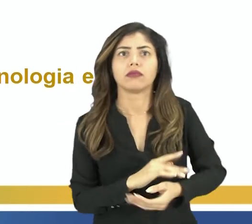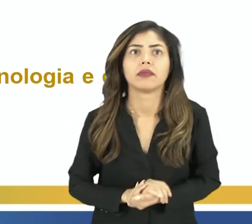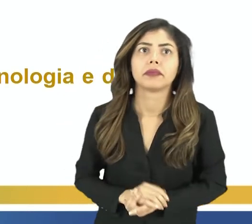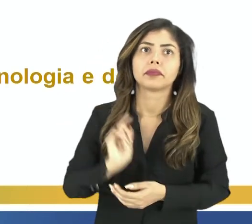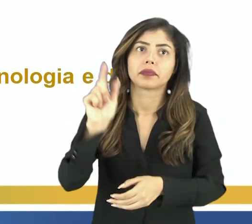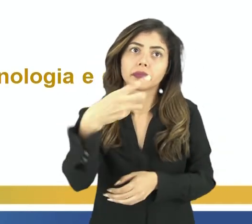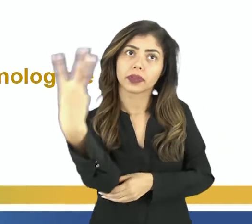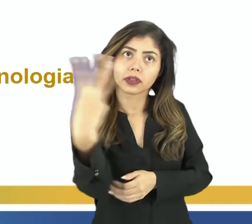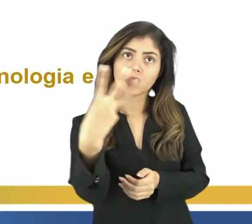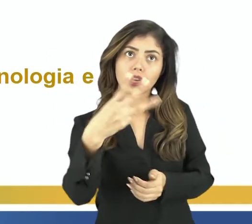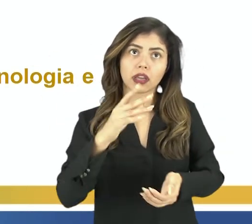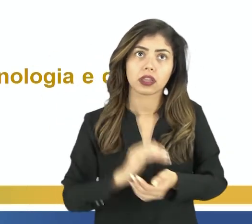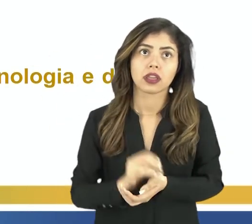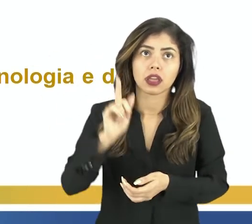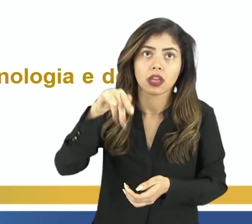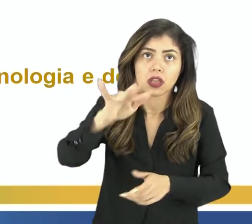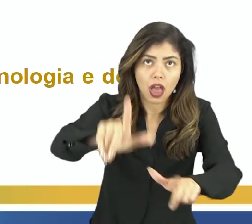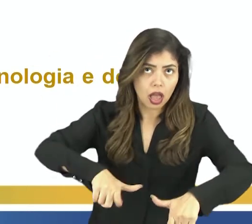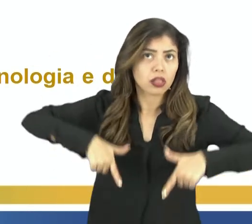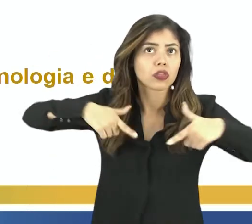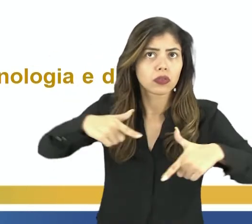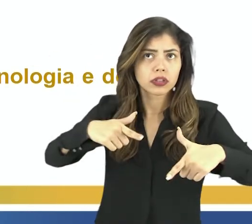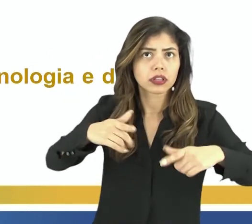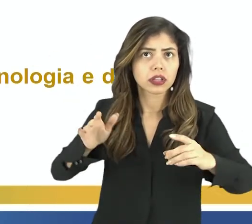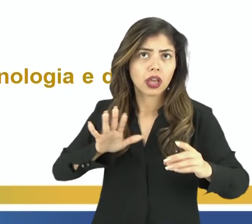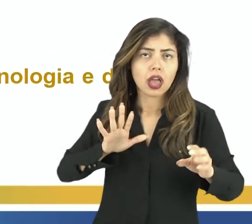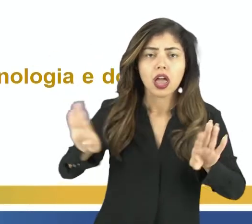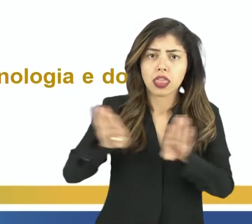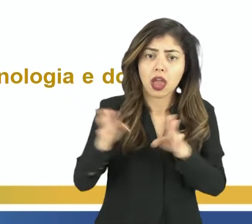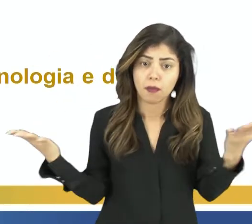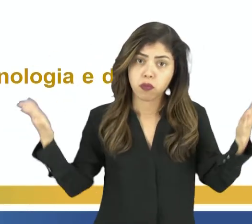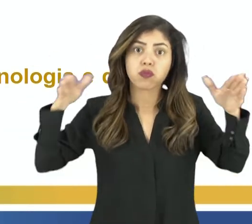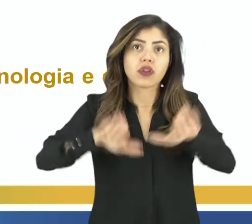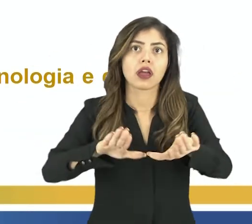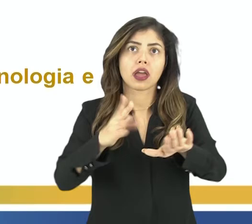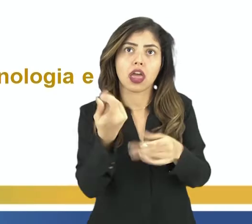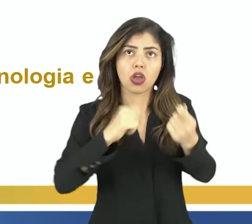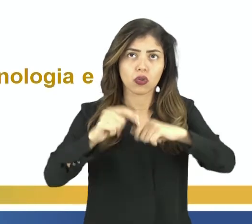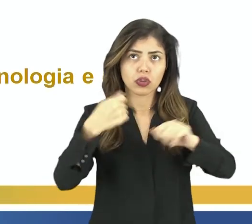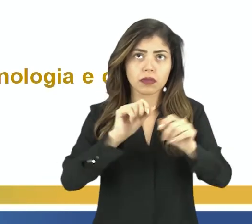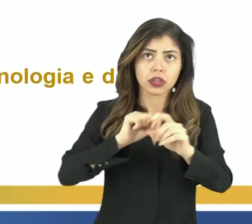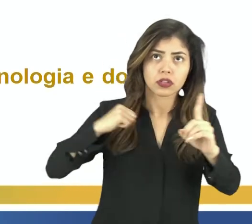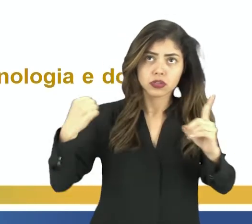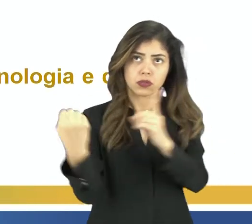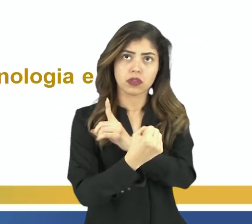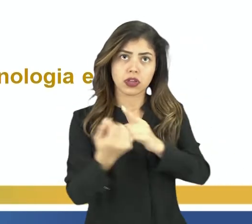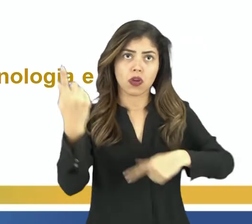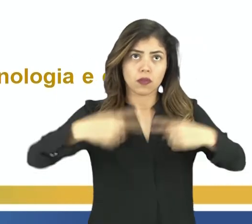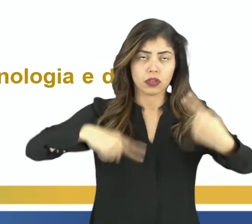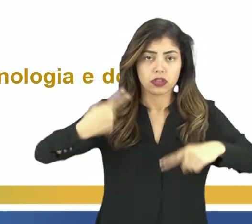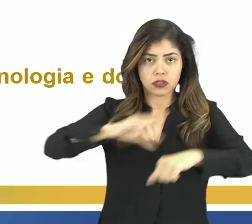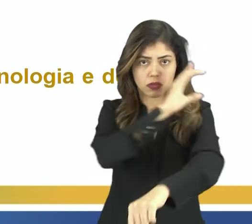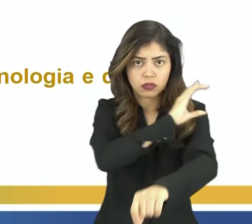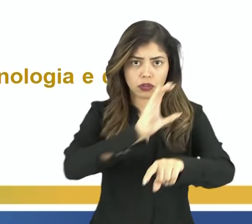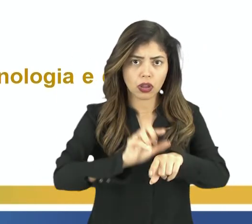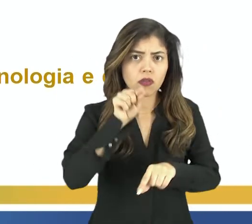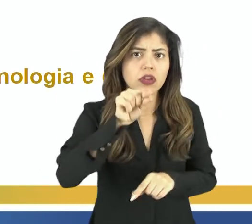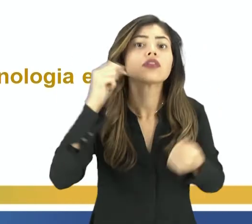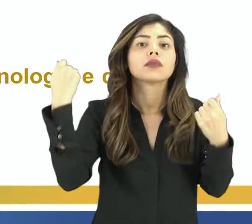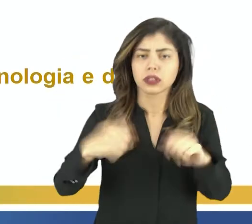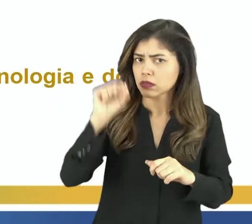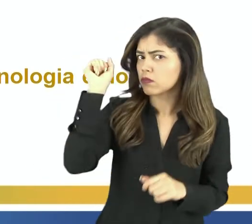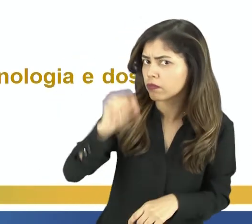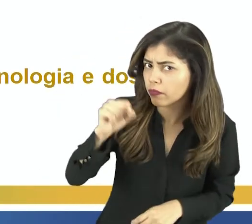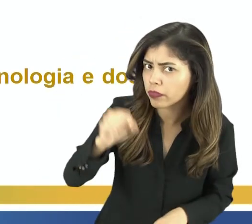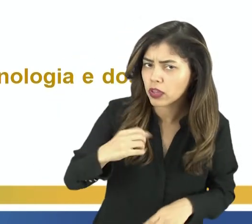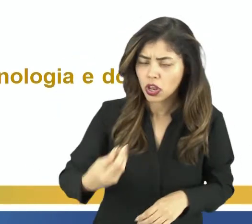Terceira coisa, o engajamento, a luta pela inclusão econômica, social, política e cultural. Isso se faz necessário